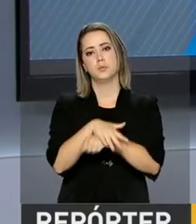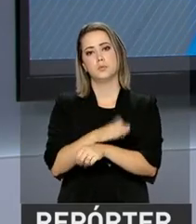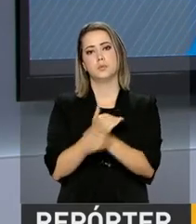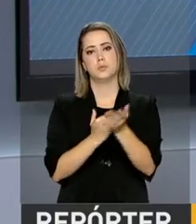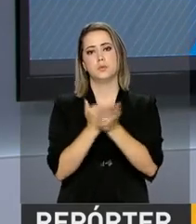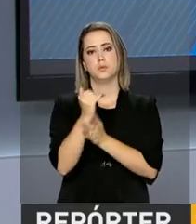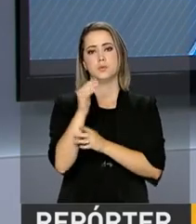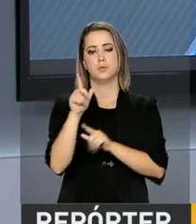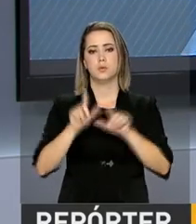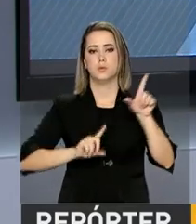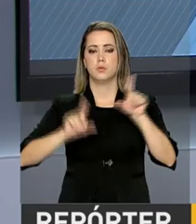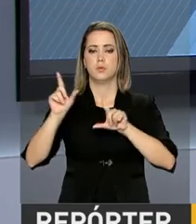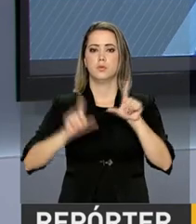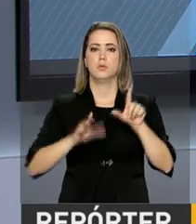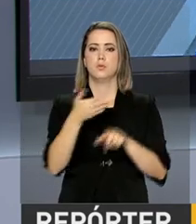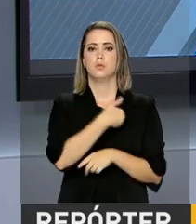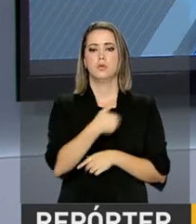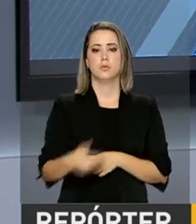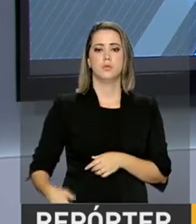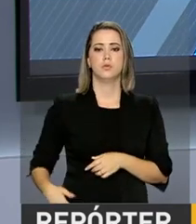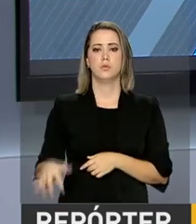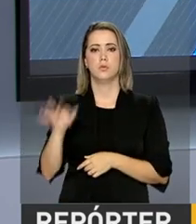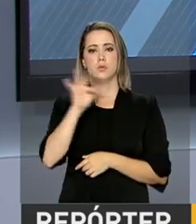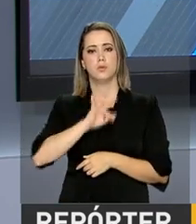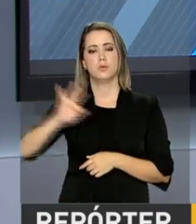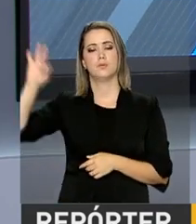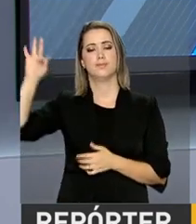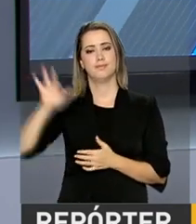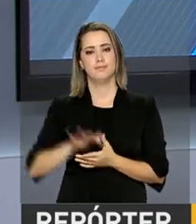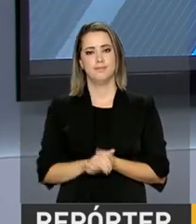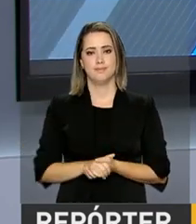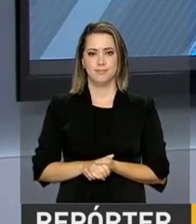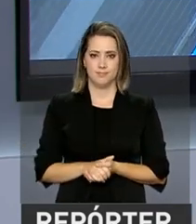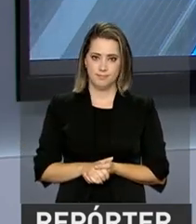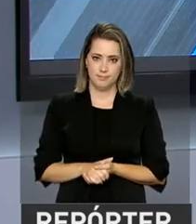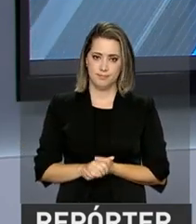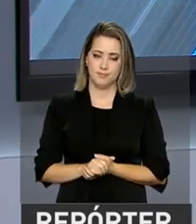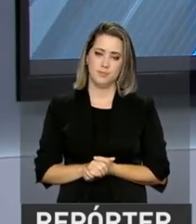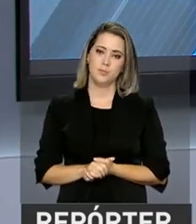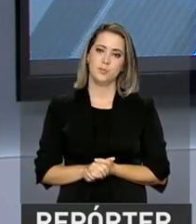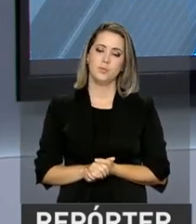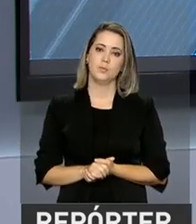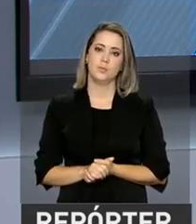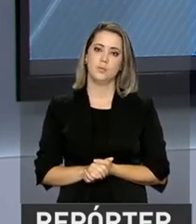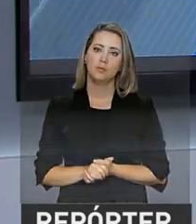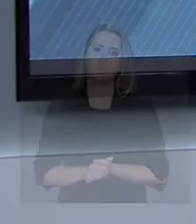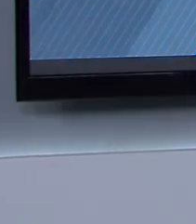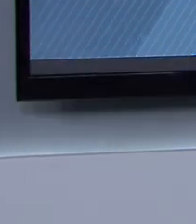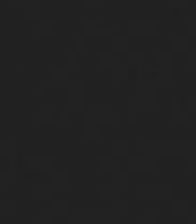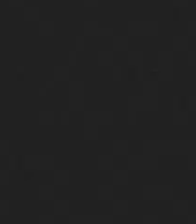boa noite para você e continue com a gente aqui na TV NBR, a TV do Governo Federal.